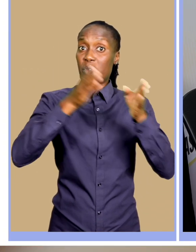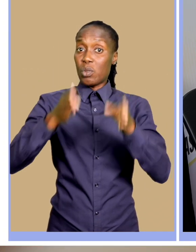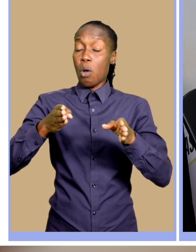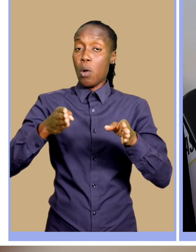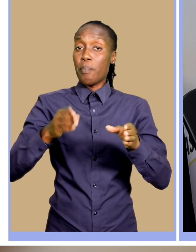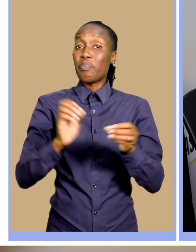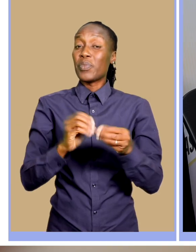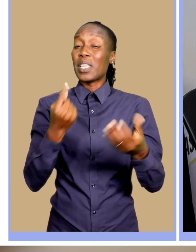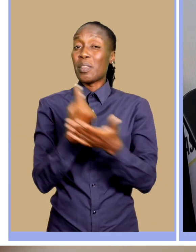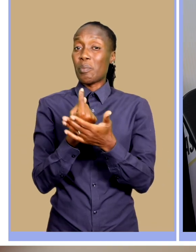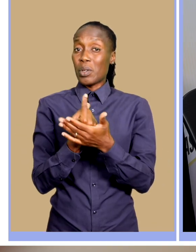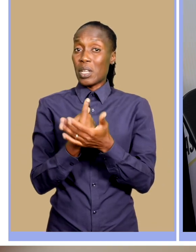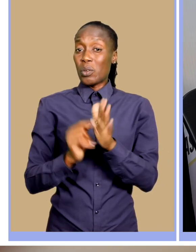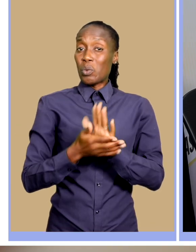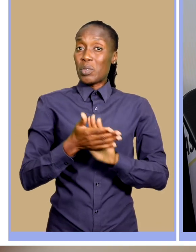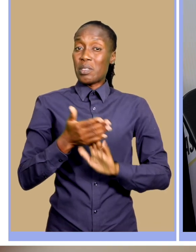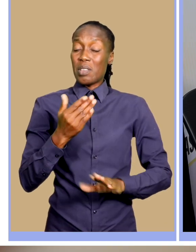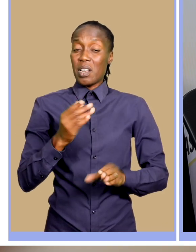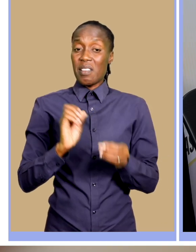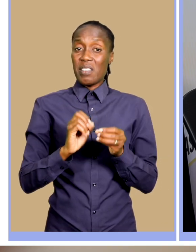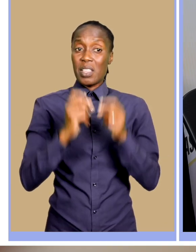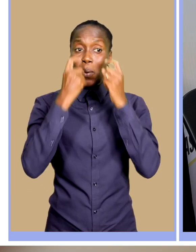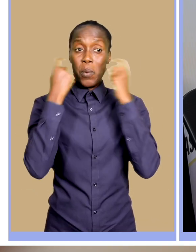vulnerabilidade e necessidades específicas que nós temos.